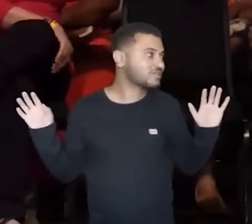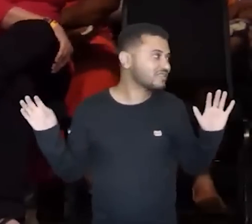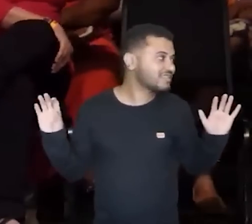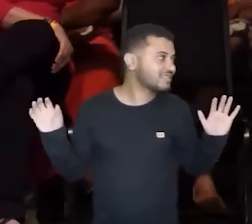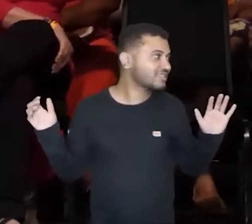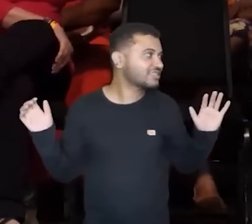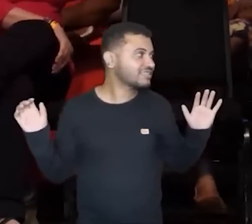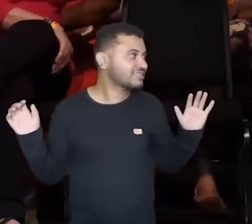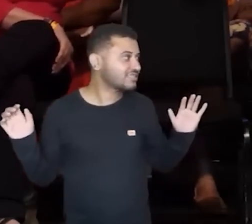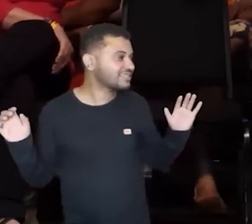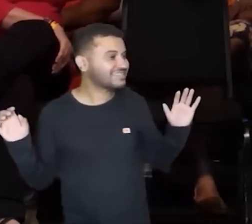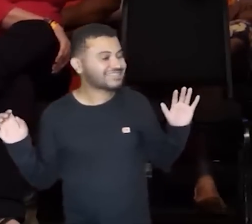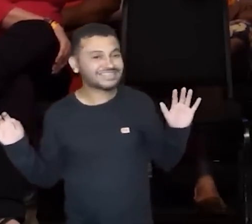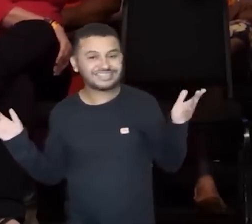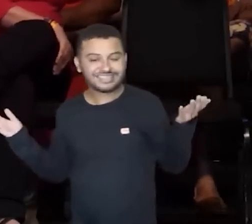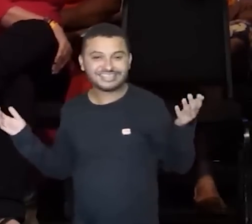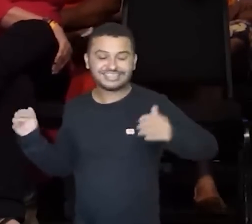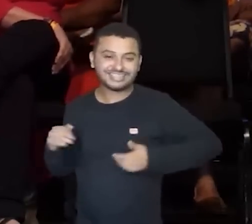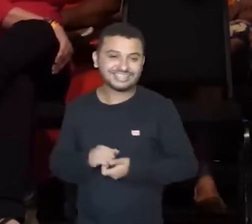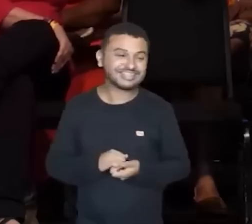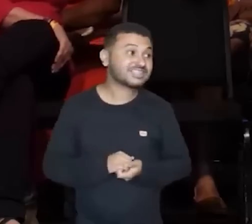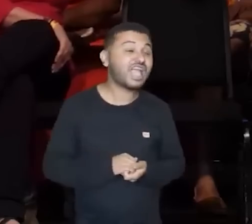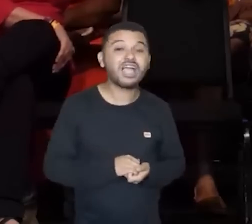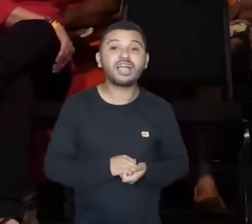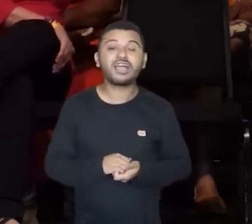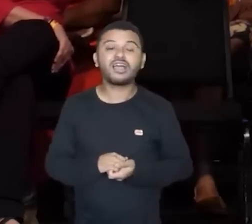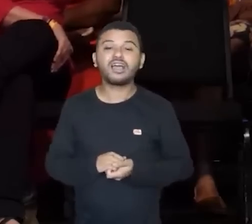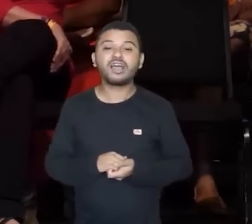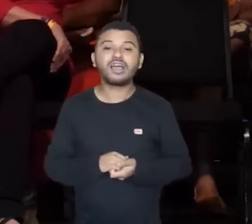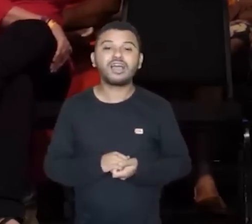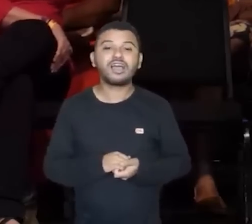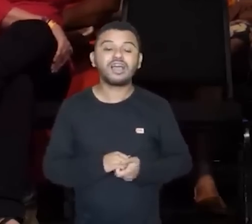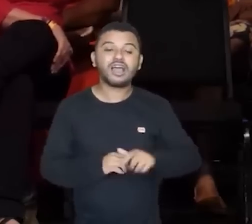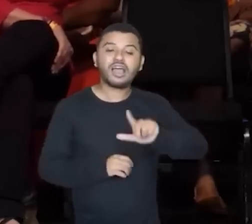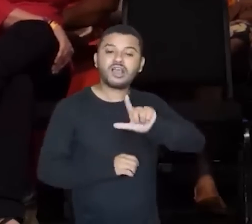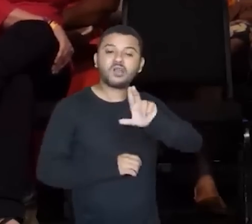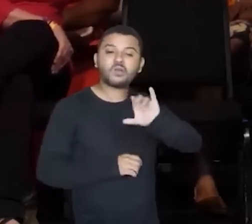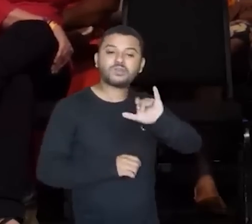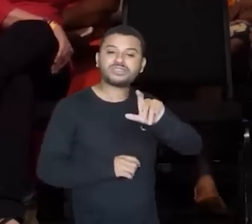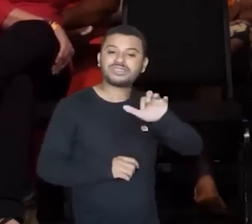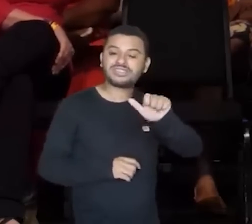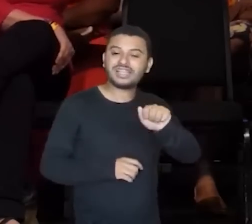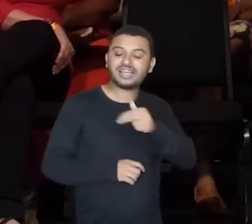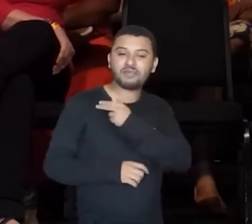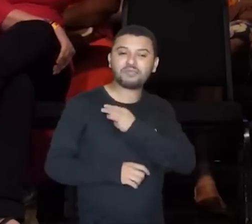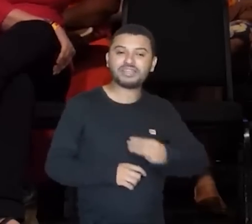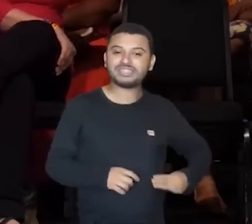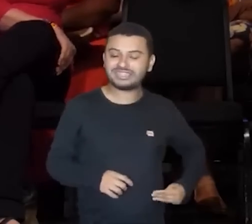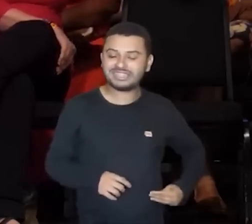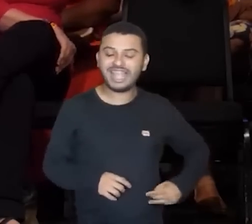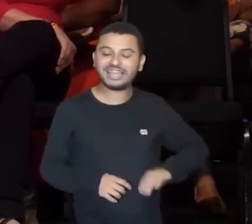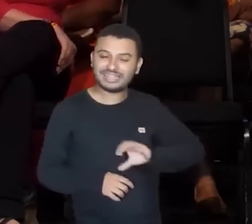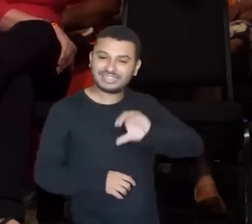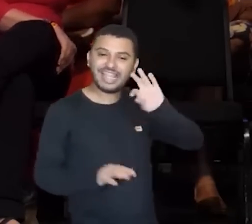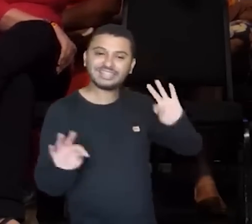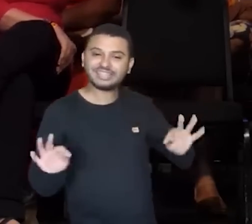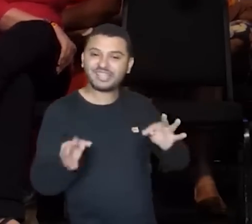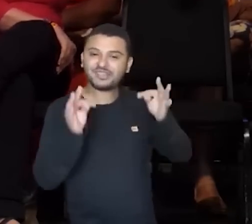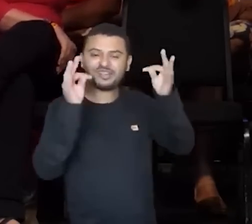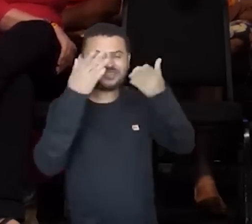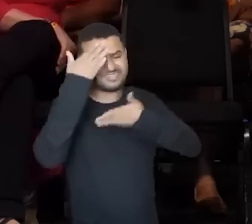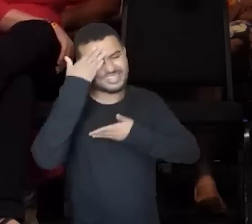Hã? Ah, nossa companheira Luciana Santos, que é ministra de Ciência e Tecnologia. Muito obrigada